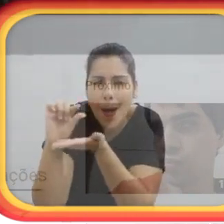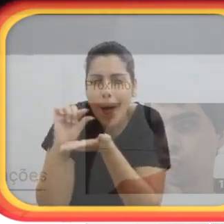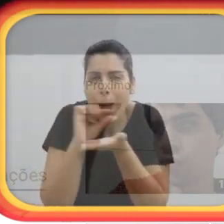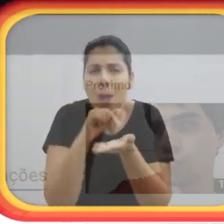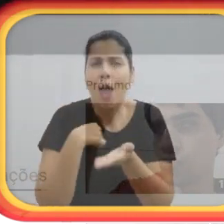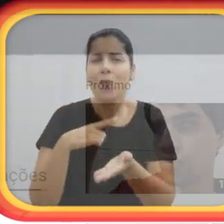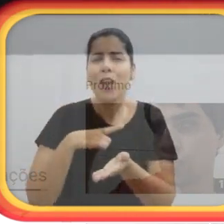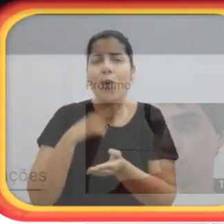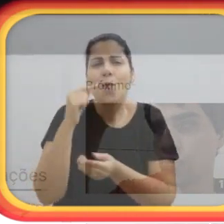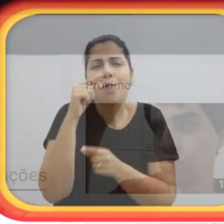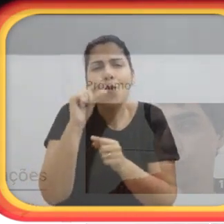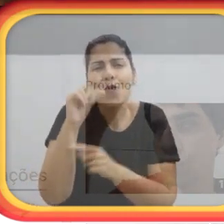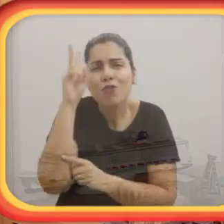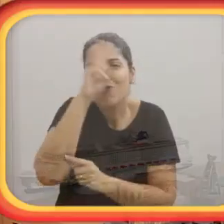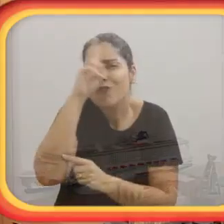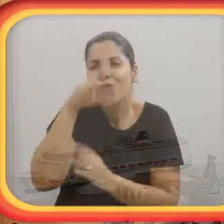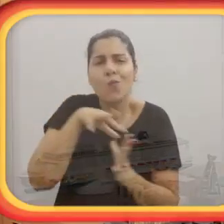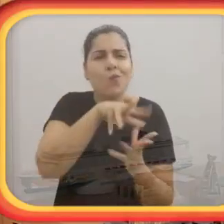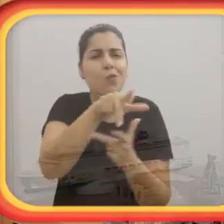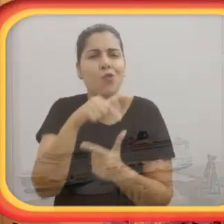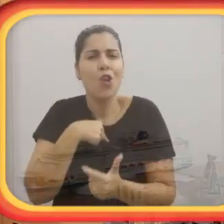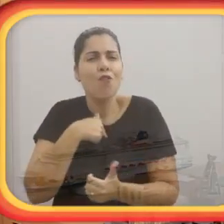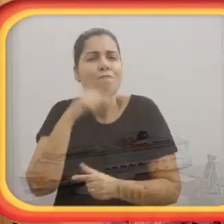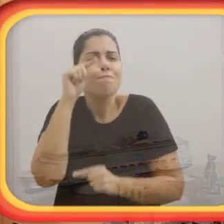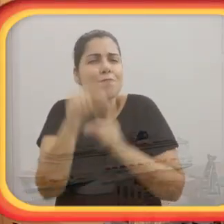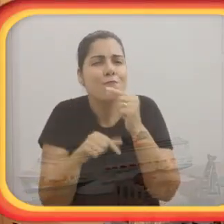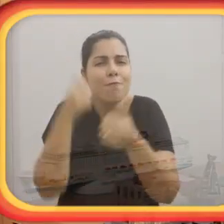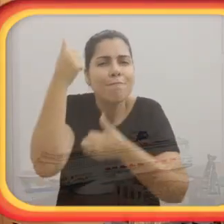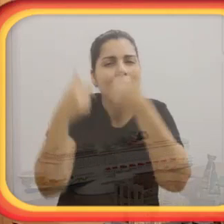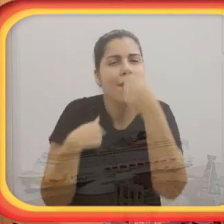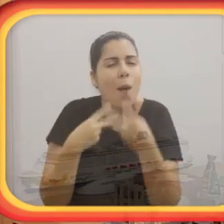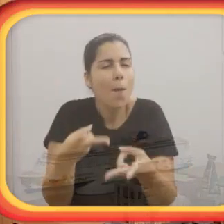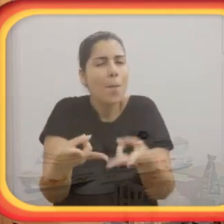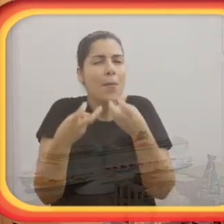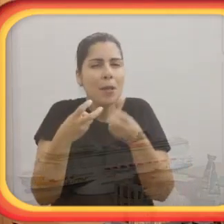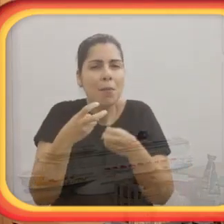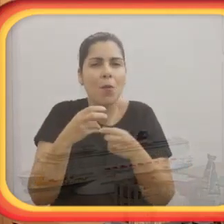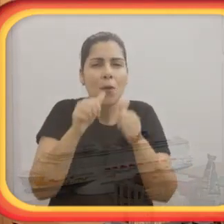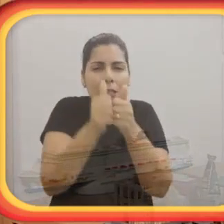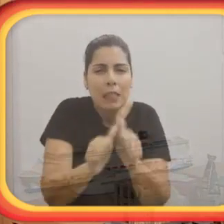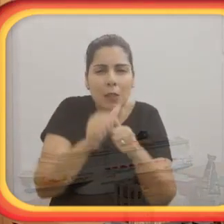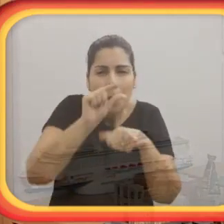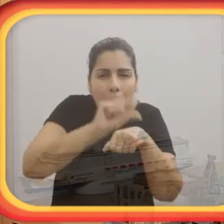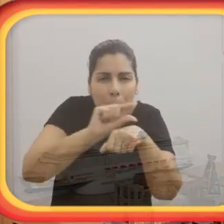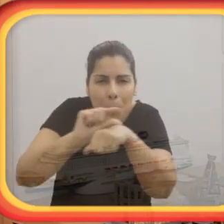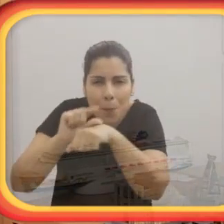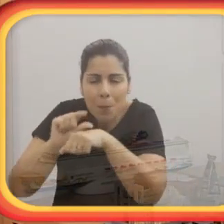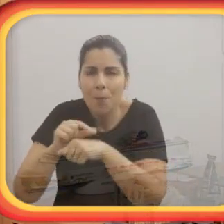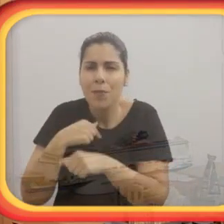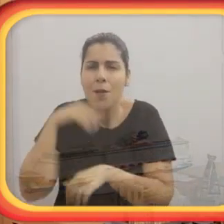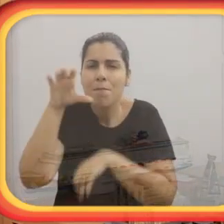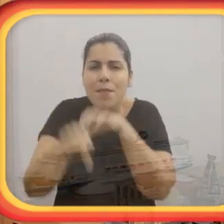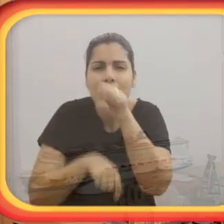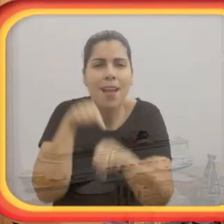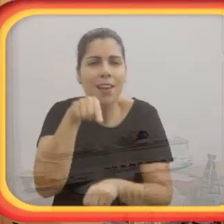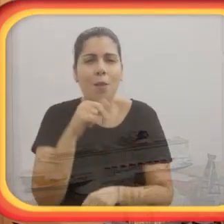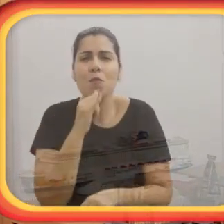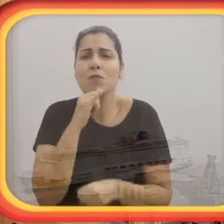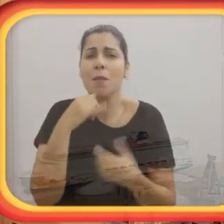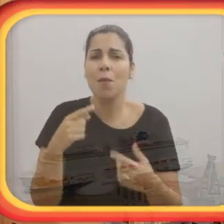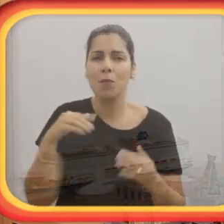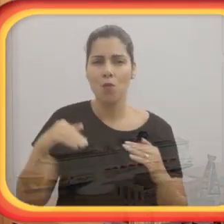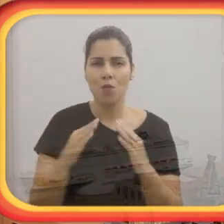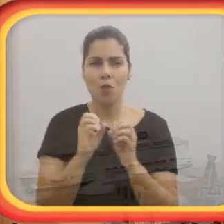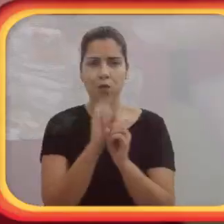feito bastante sucesso, que eu conto a partir das miniaturas que eu tenho, um pouquinho da história do mundo e falo